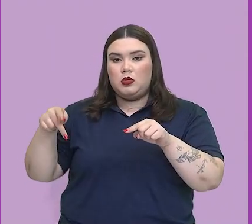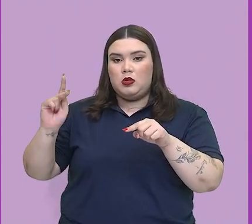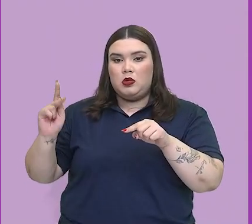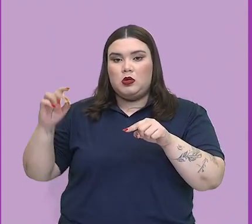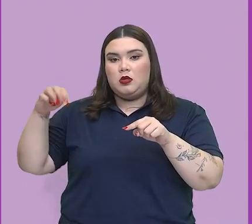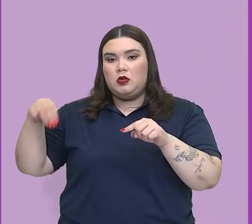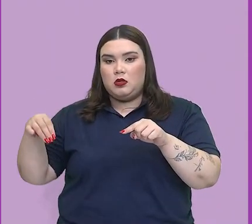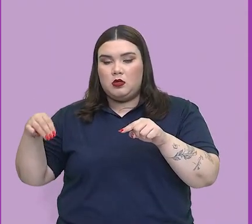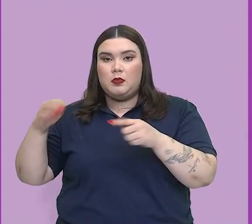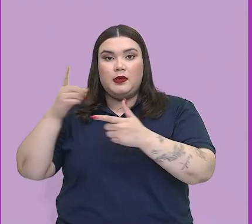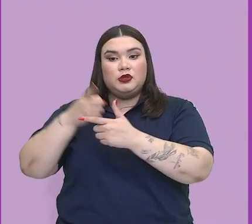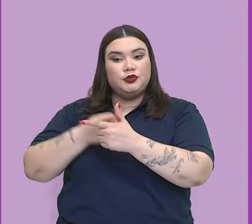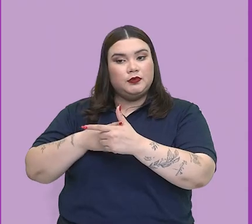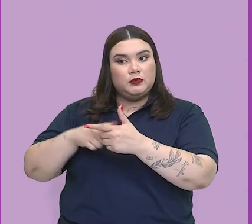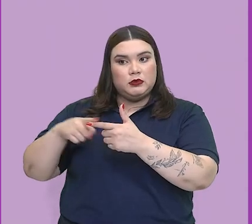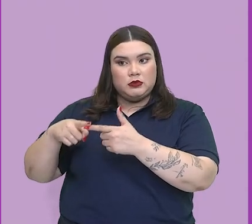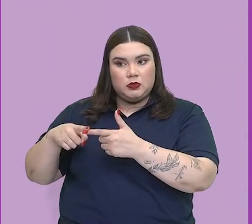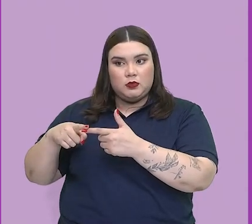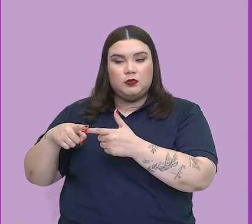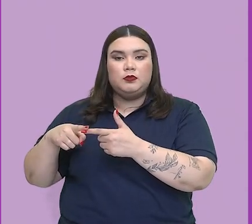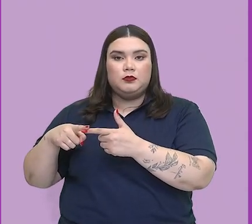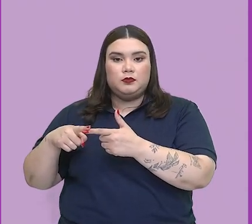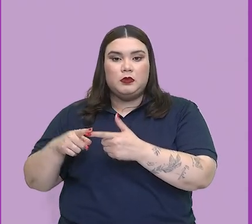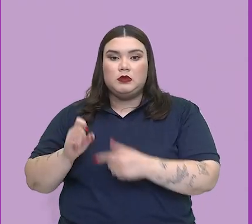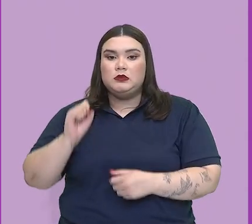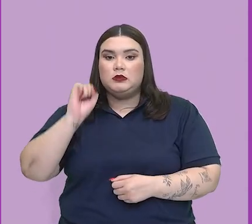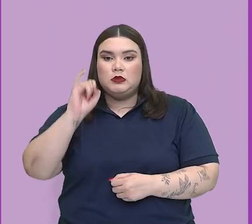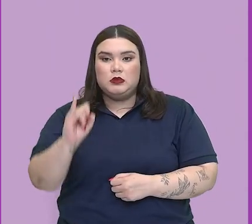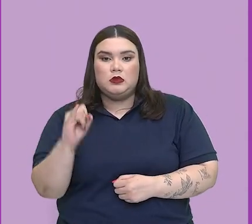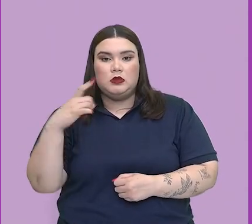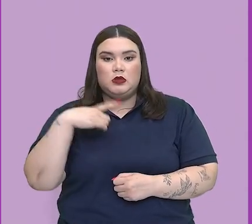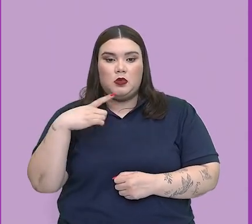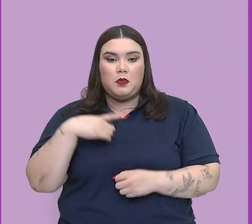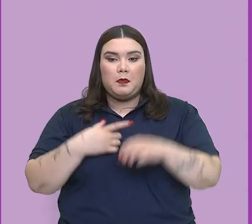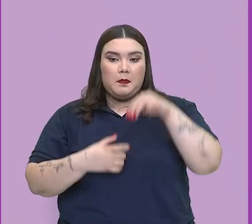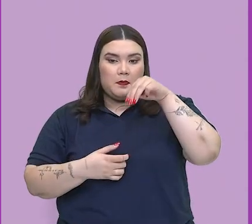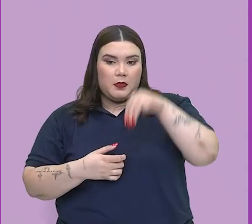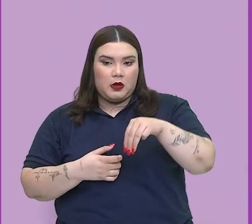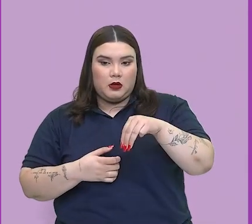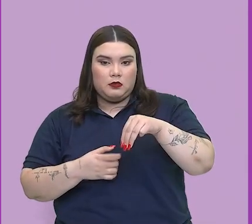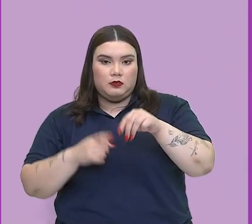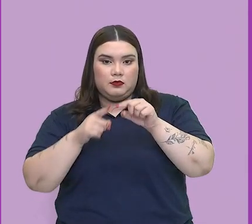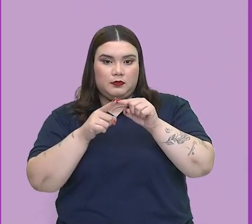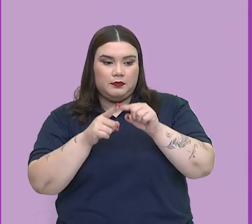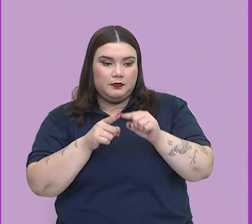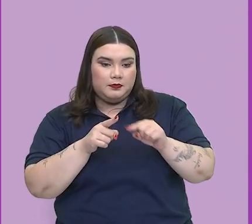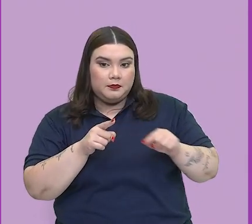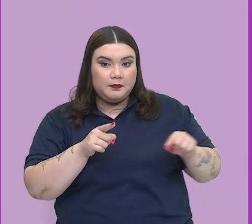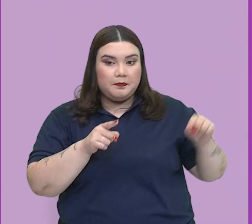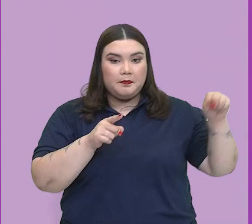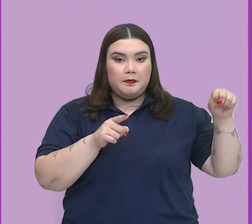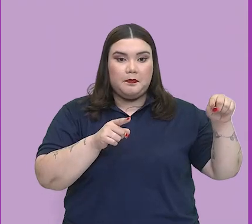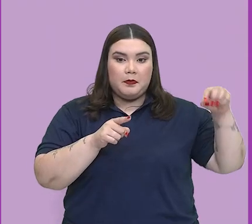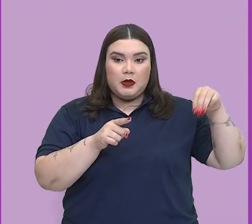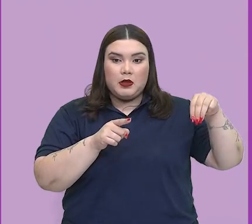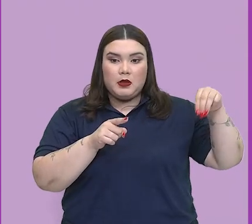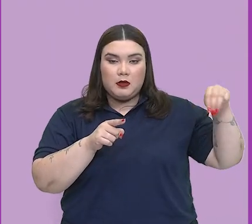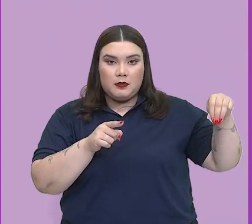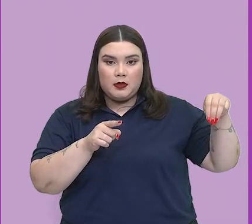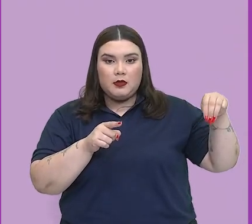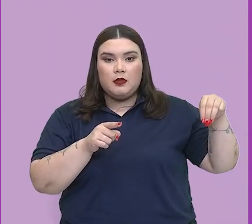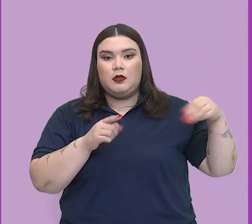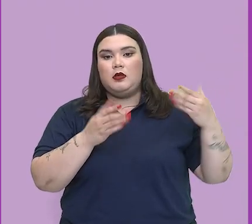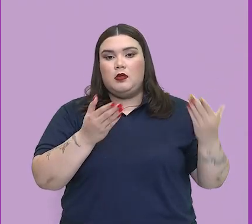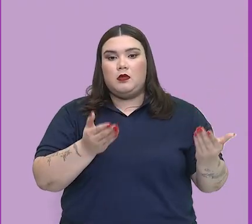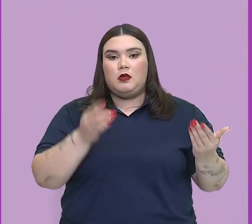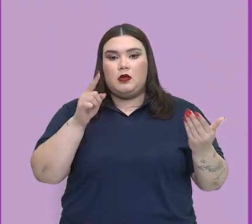eu estivesse em metro e quisesse ir para milímetro, eu já teria que fazer uma multiplicação, porque eu